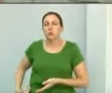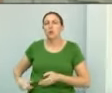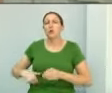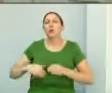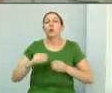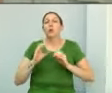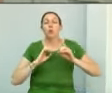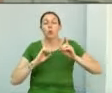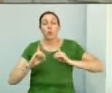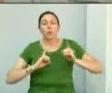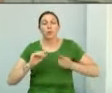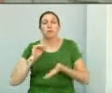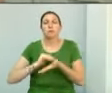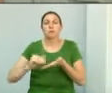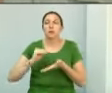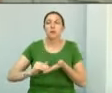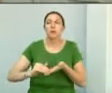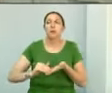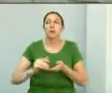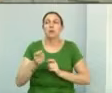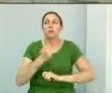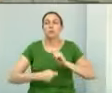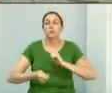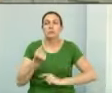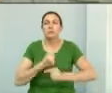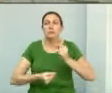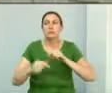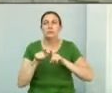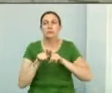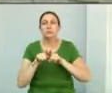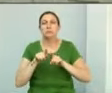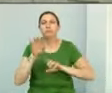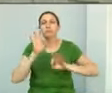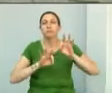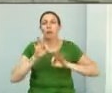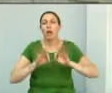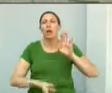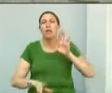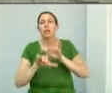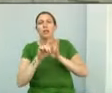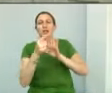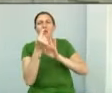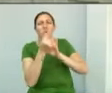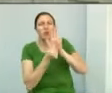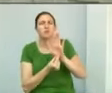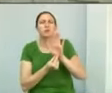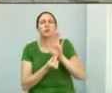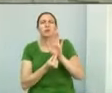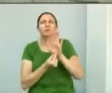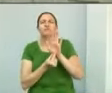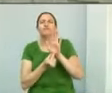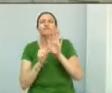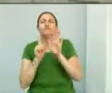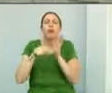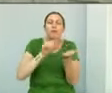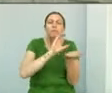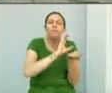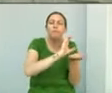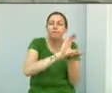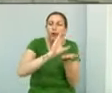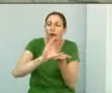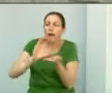de Planejamento, a lei orçamentária anual projeta recursos para as diversas ações do governo